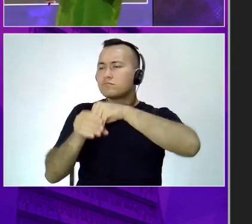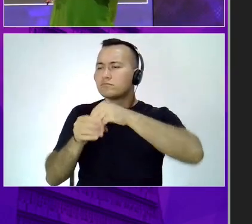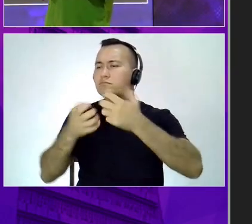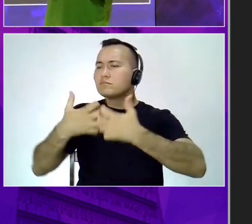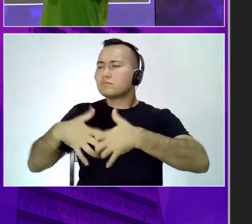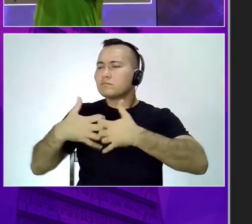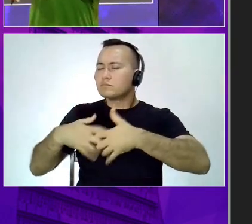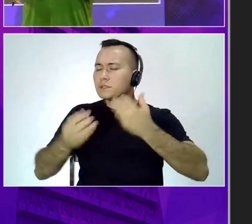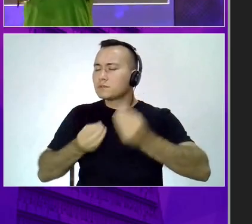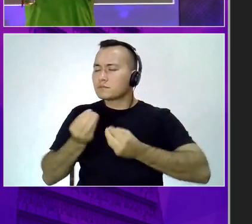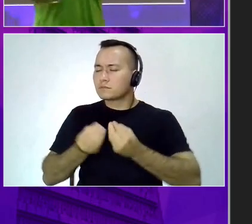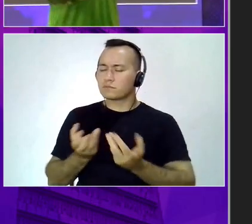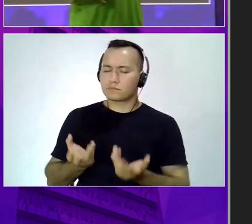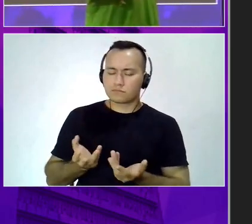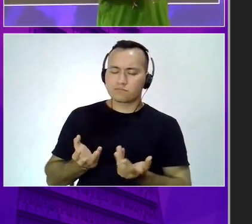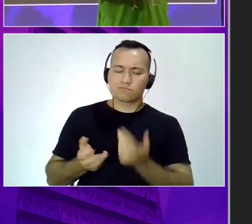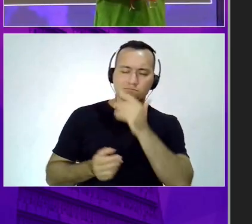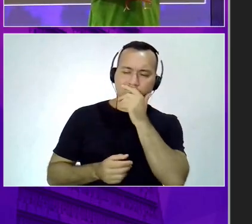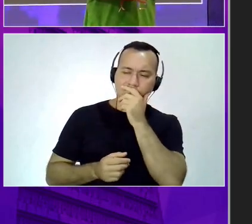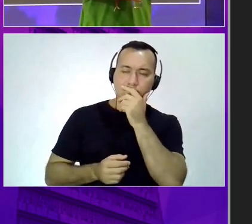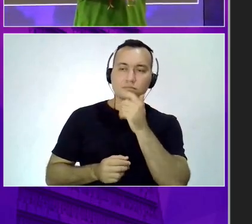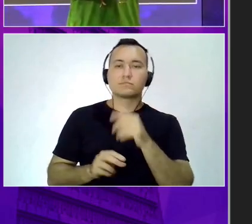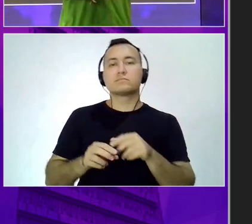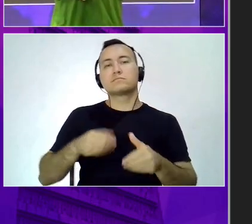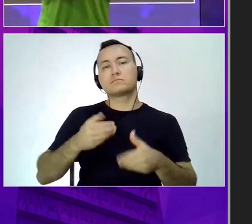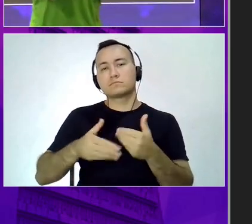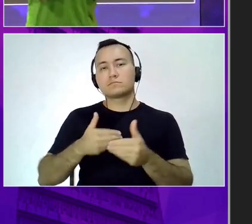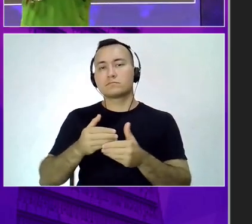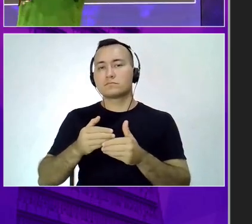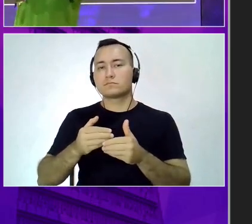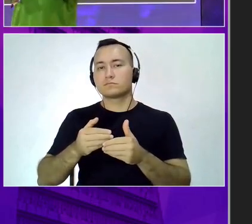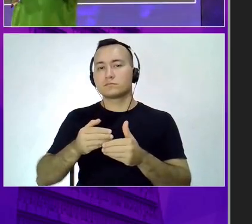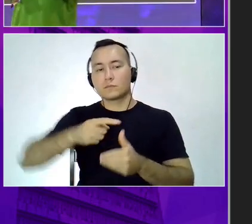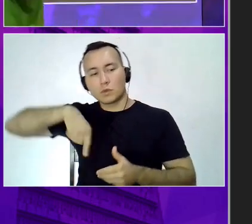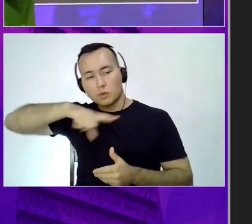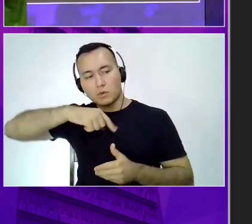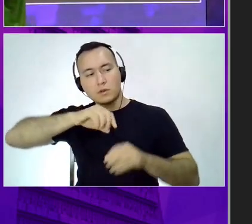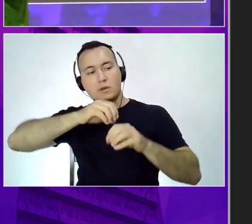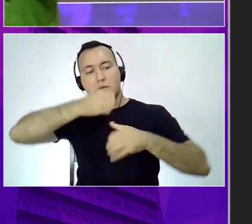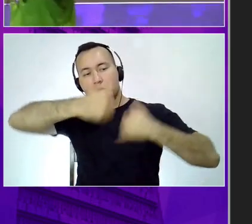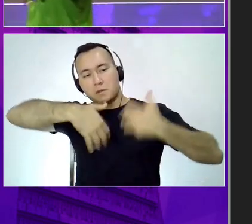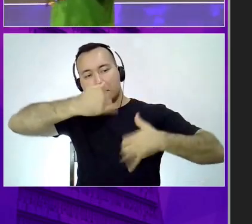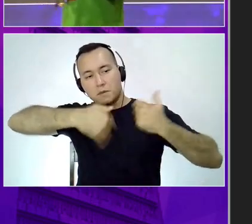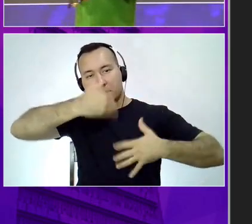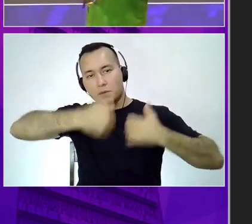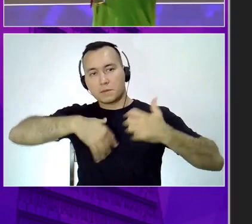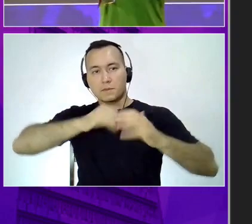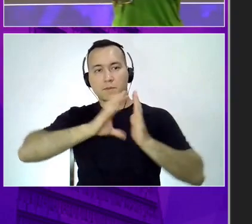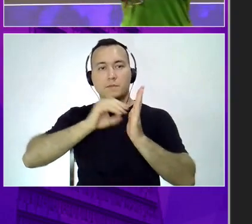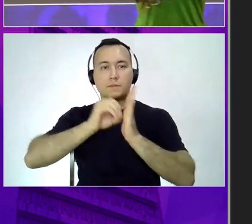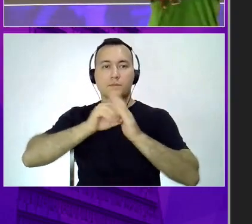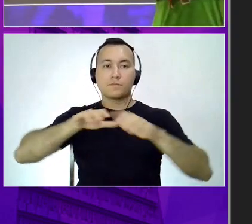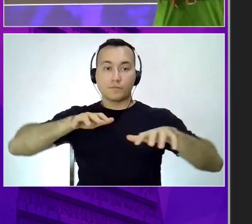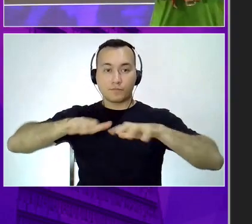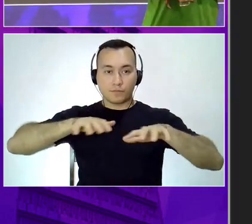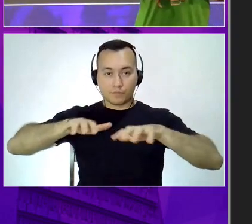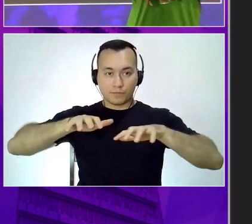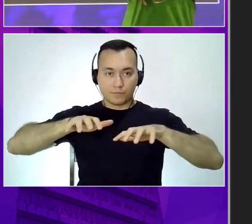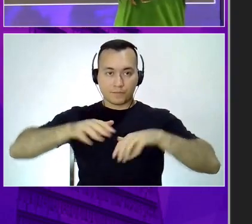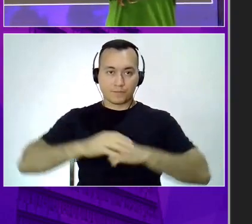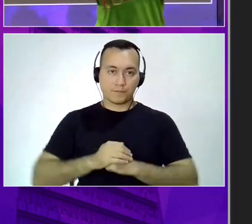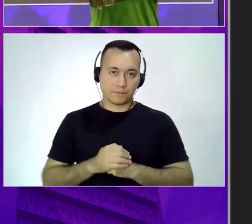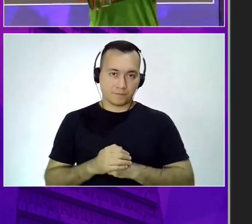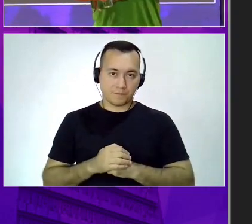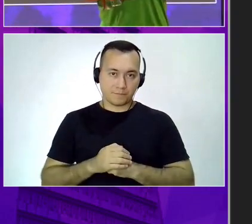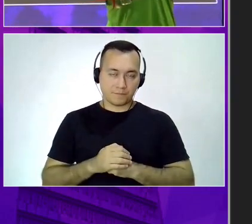justamente nessa questão de Agile, dando um passo para Agile desenvolve produtos, certo? De forma